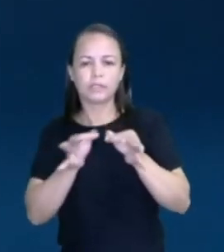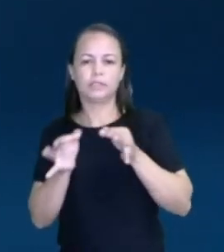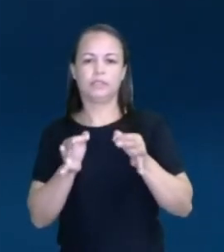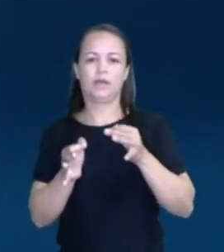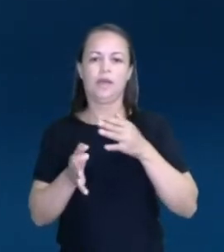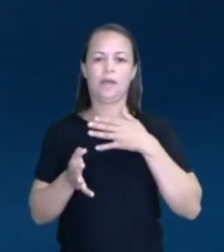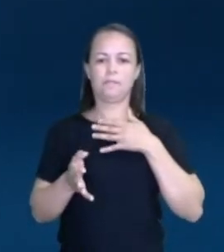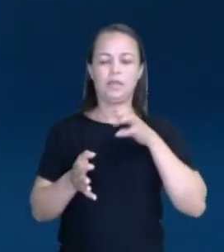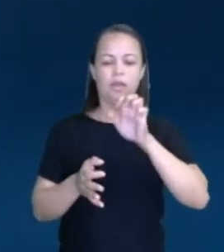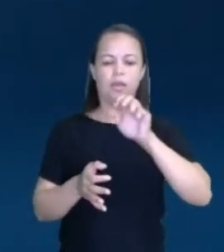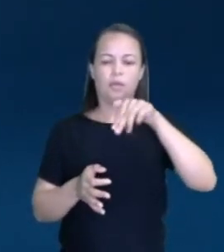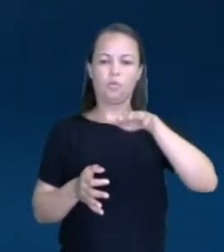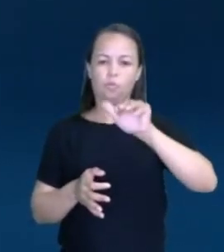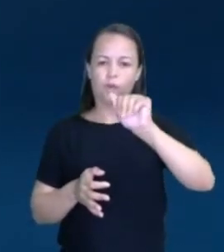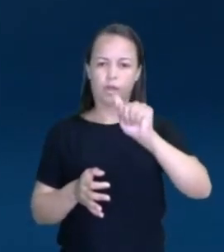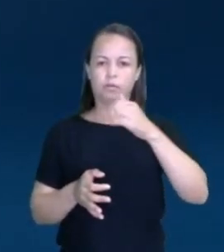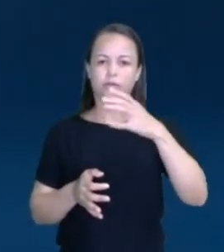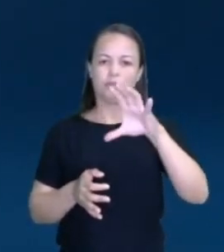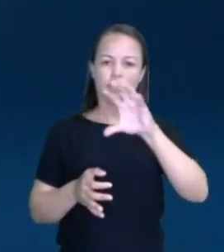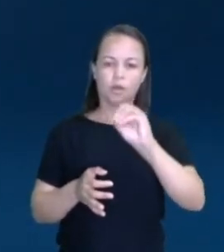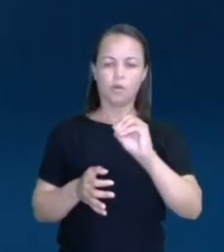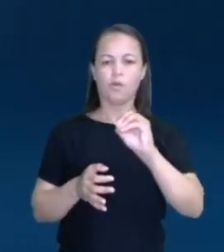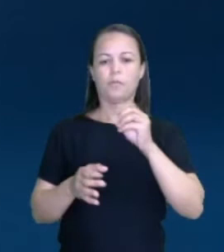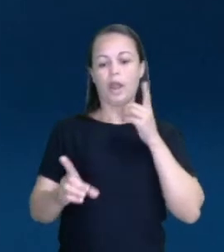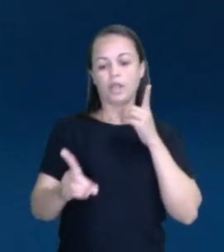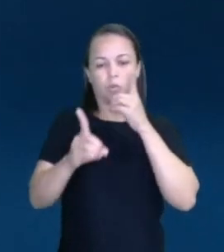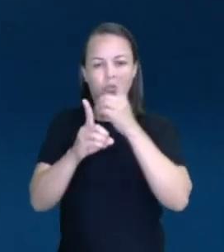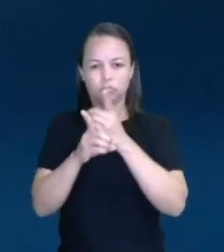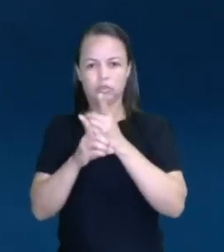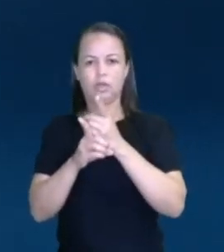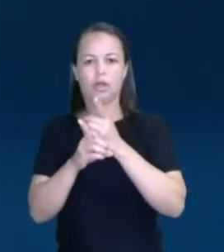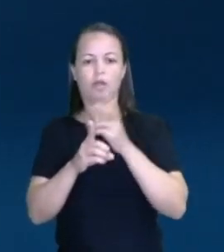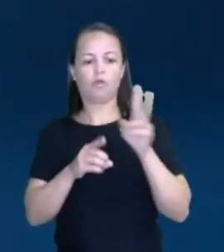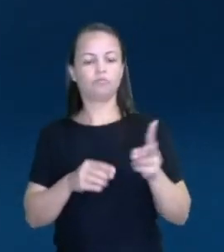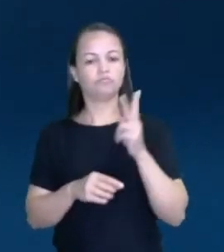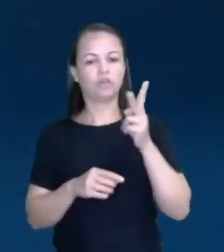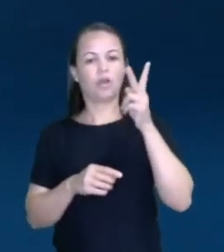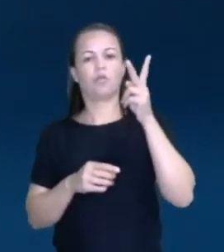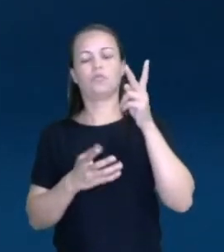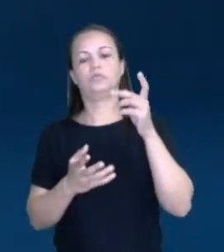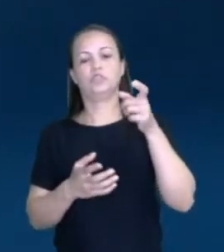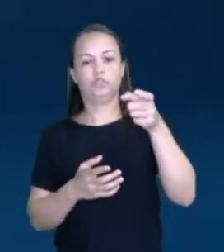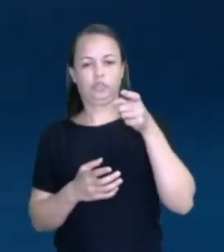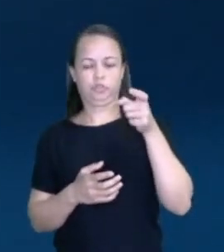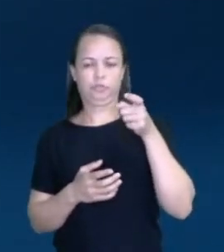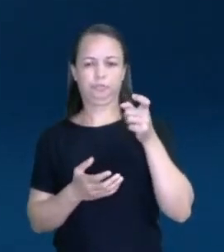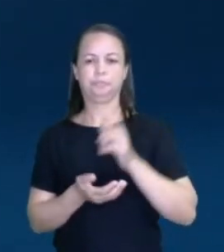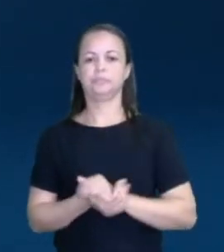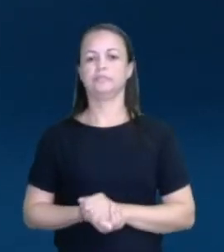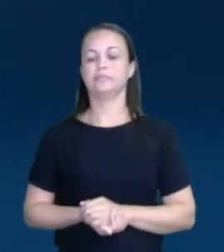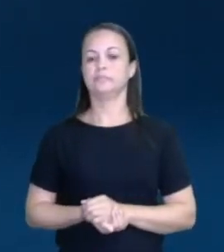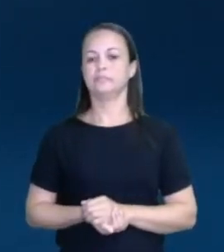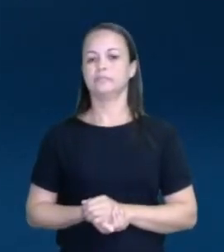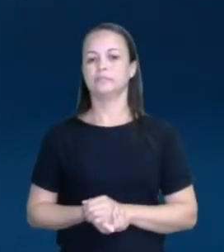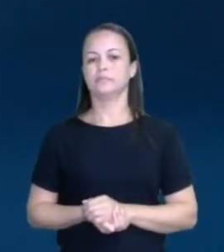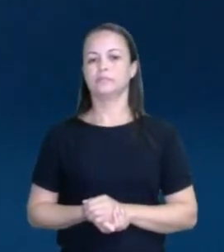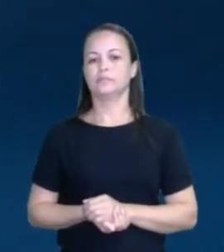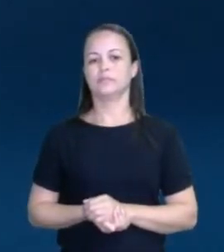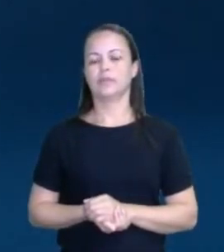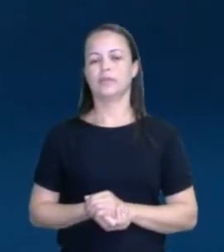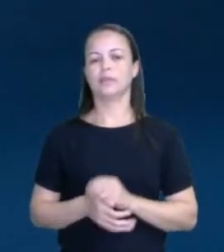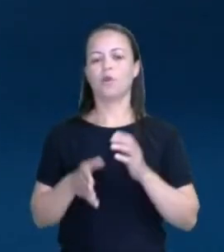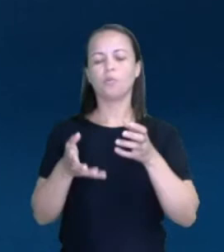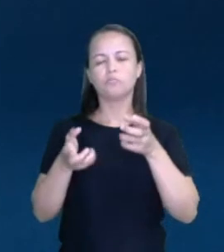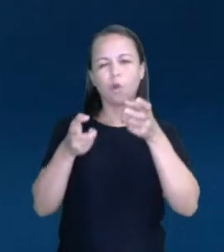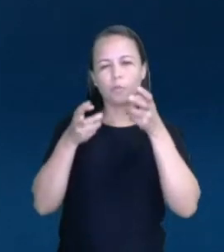x? Ó, o que a gente faz aqui? Vejam que nossa equação aqui da letra A, ela